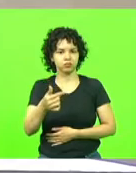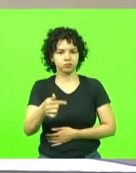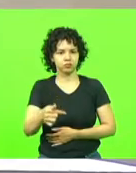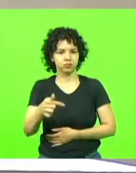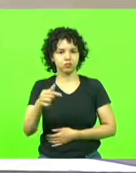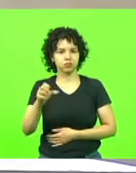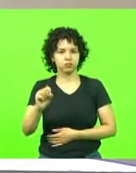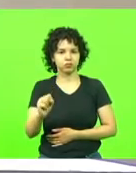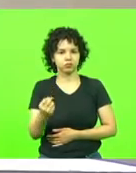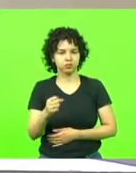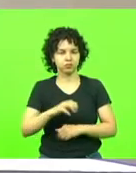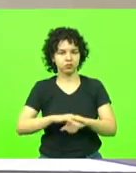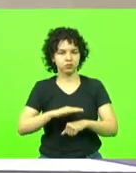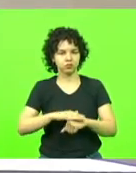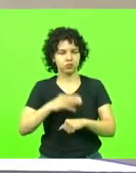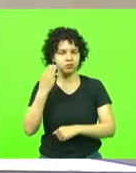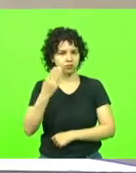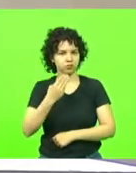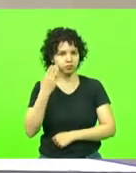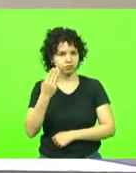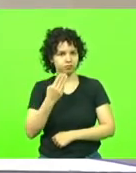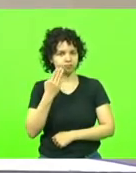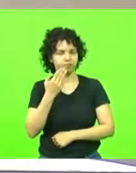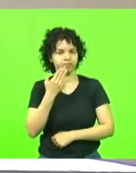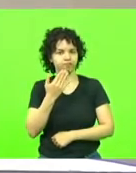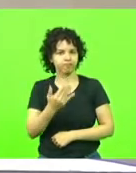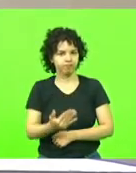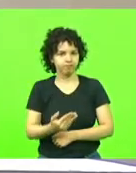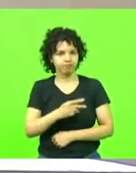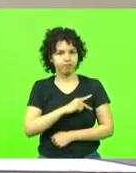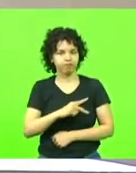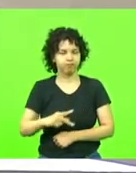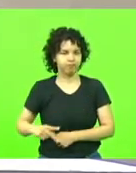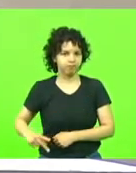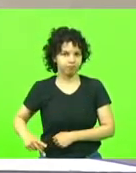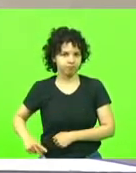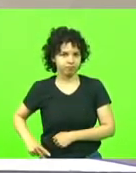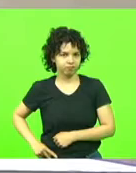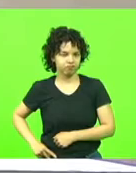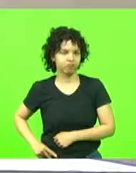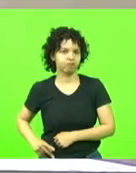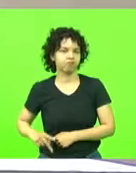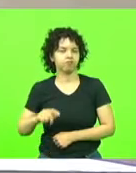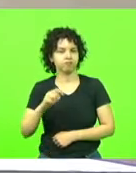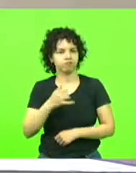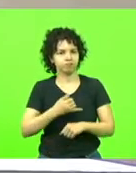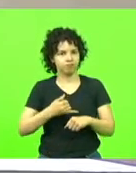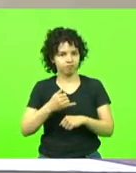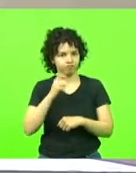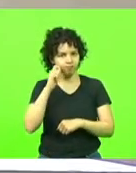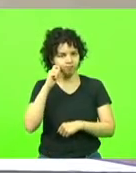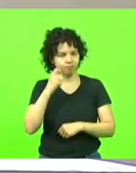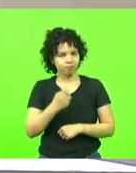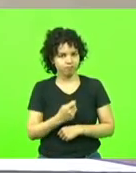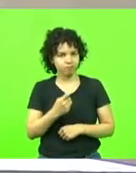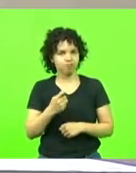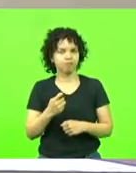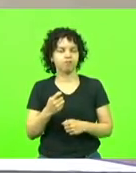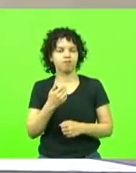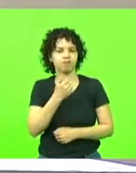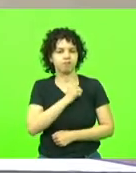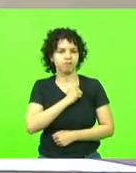Machado, manifestando ao presidente da Petrobras repúdio pela aprovação da nova remuneração de 31,8